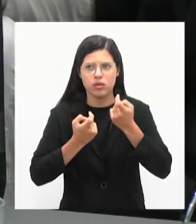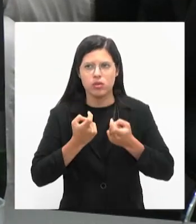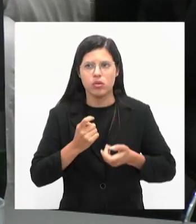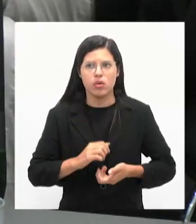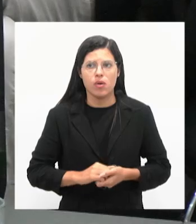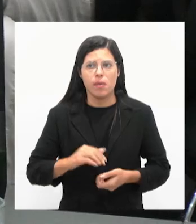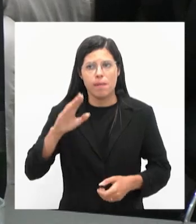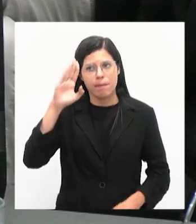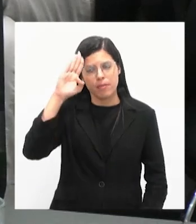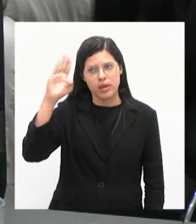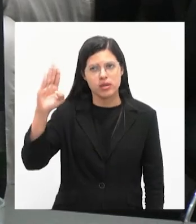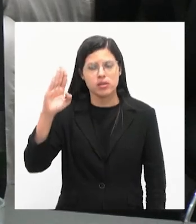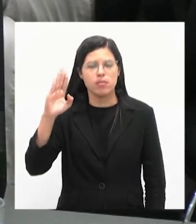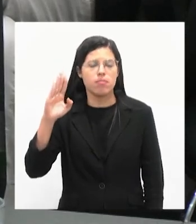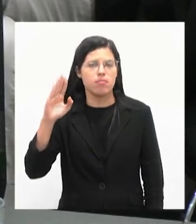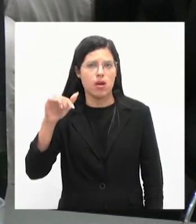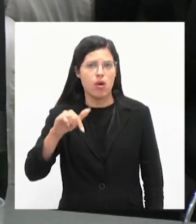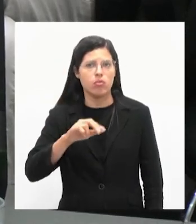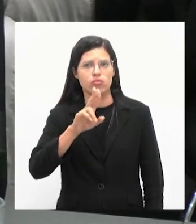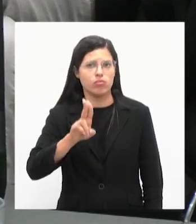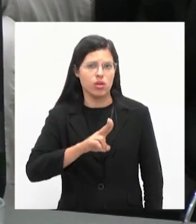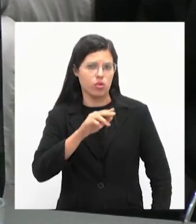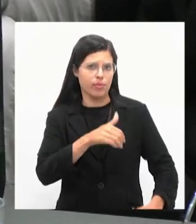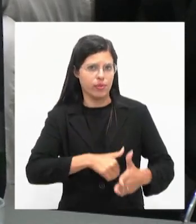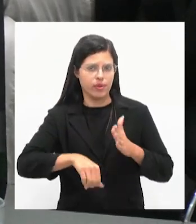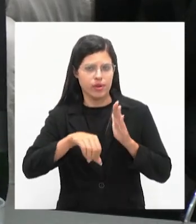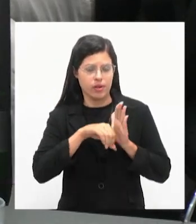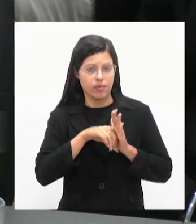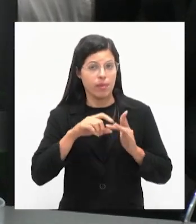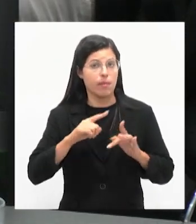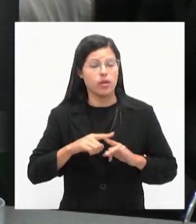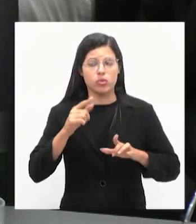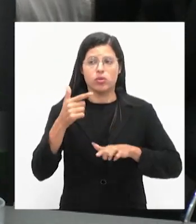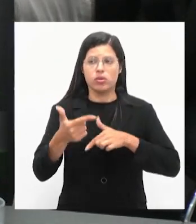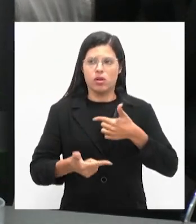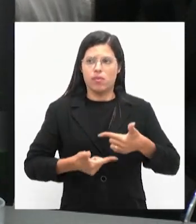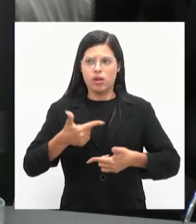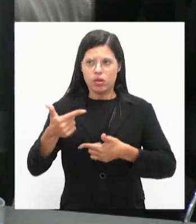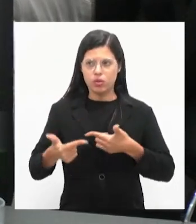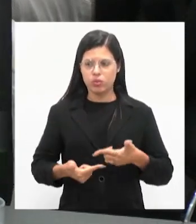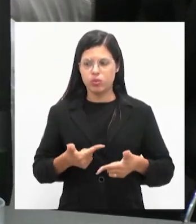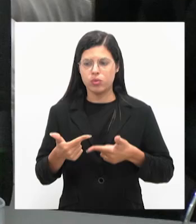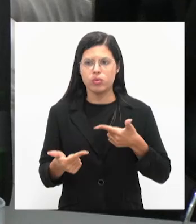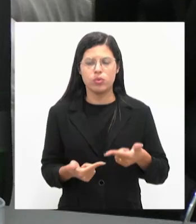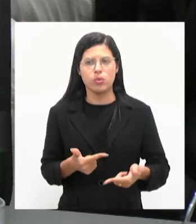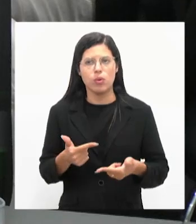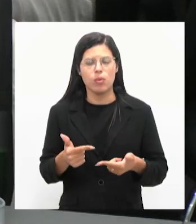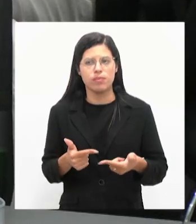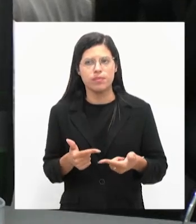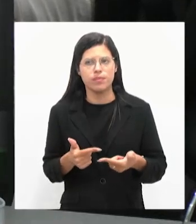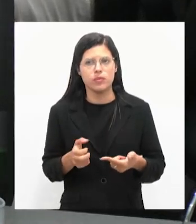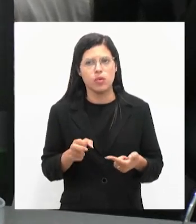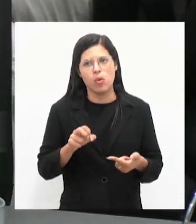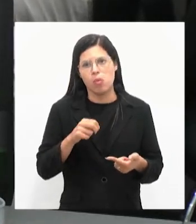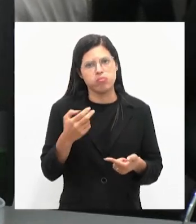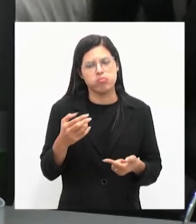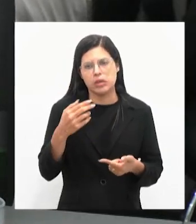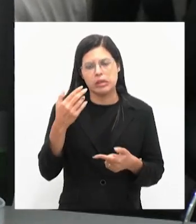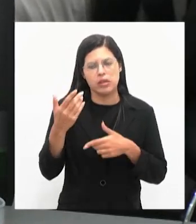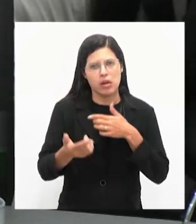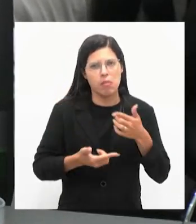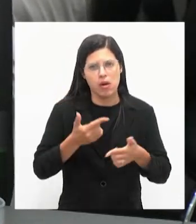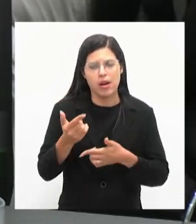o principal instrumento do crime. Mas o trabalhador, o que está lá no seu iFood, ele também não pode